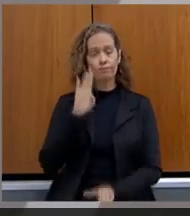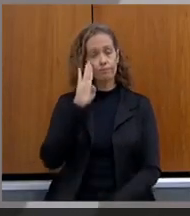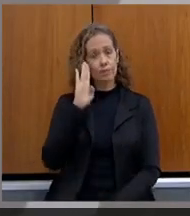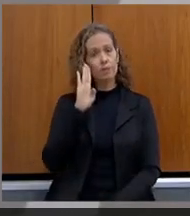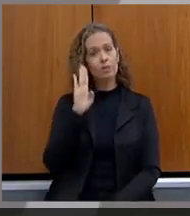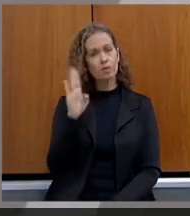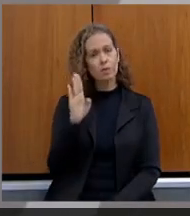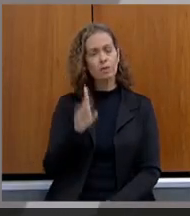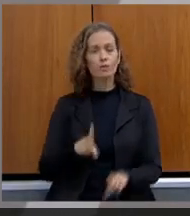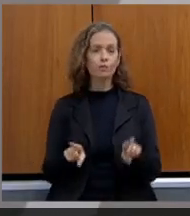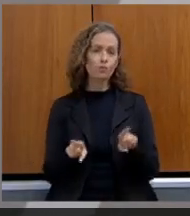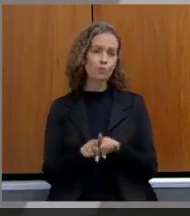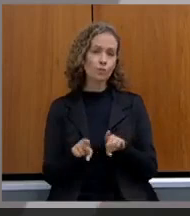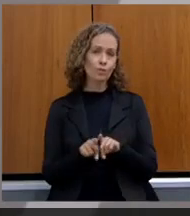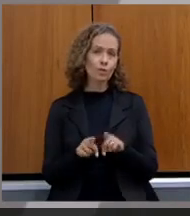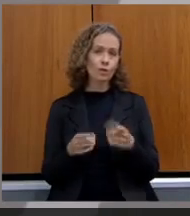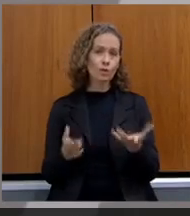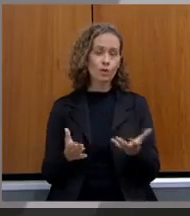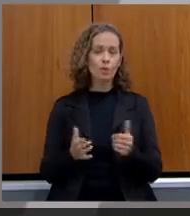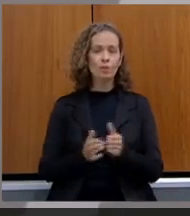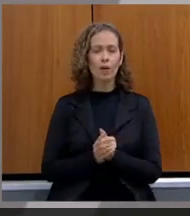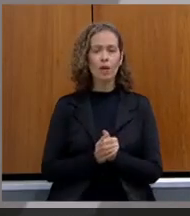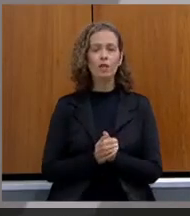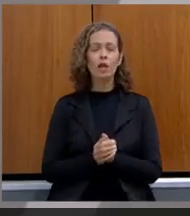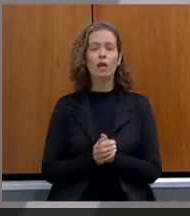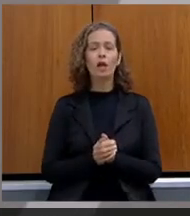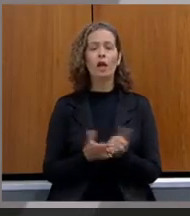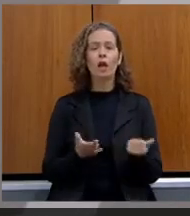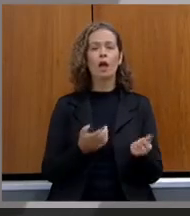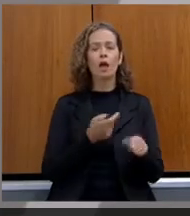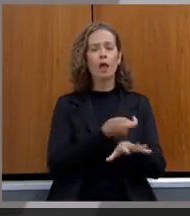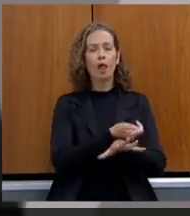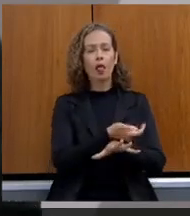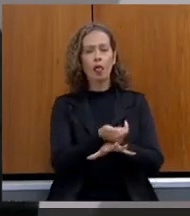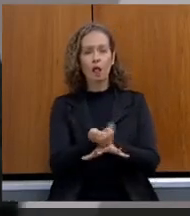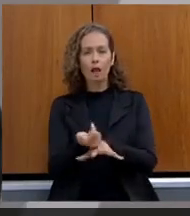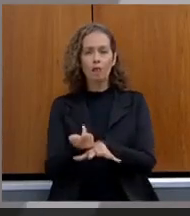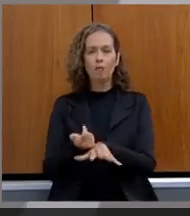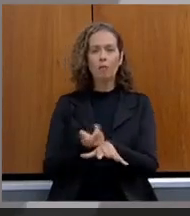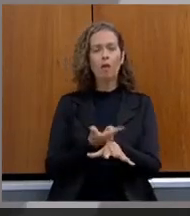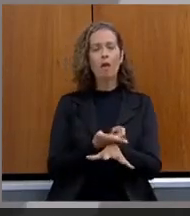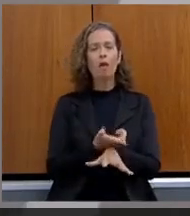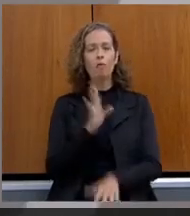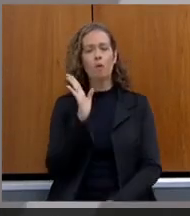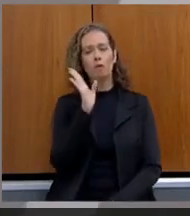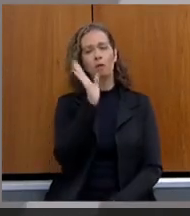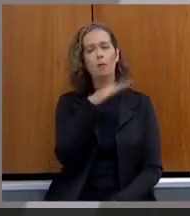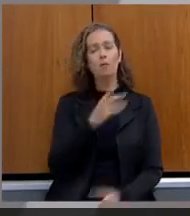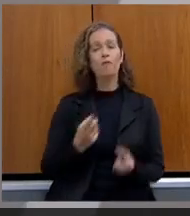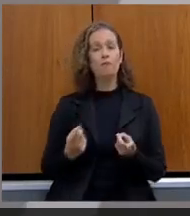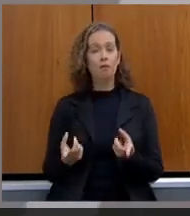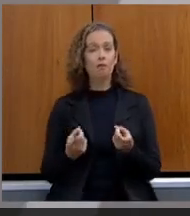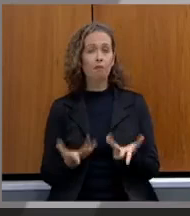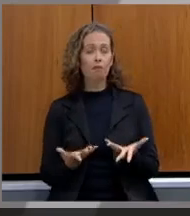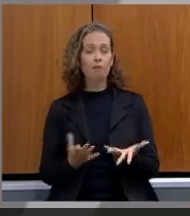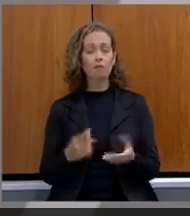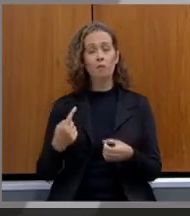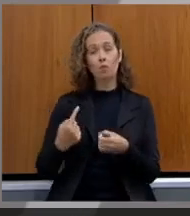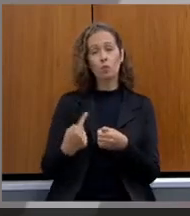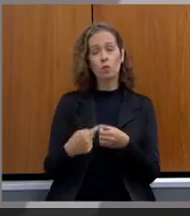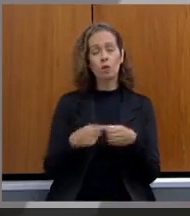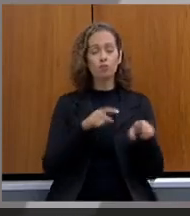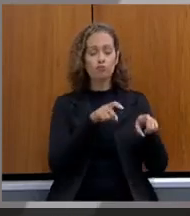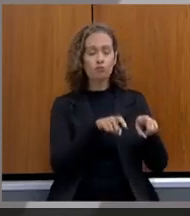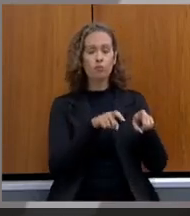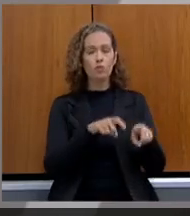névoa muitas vezes fake News muitas vezes maldosamente vendidas no interior do Estado de Minas Gerais no